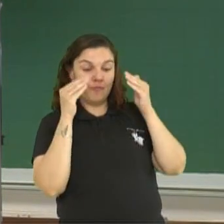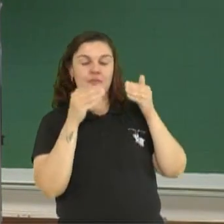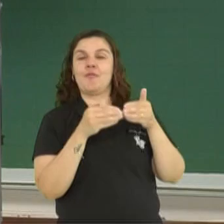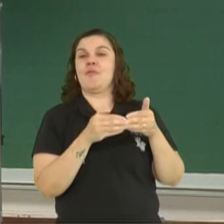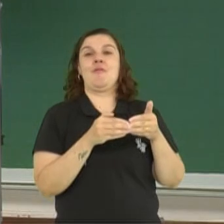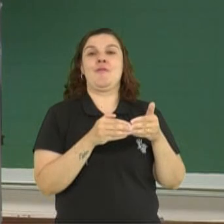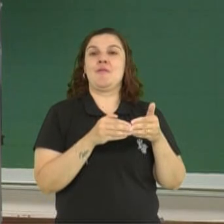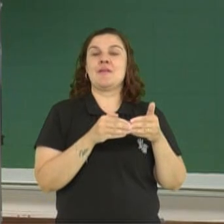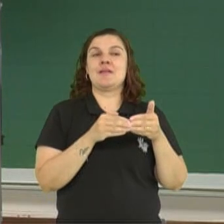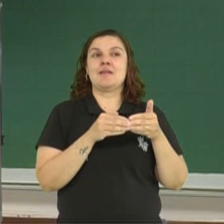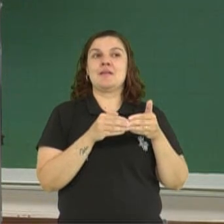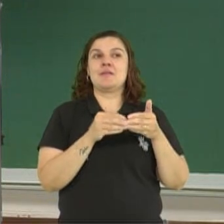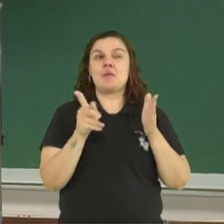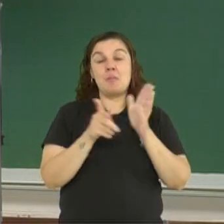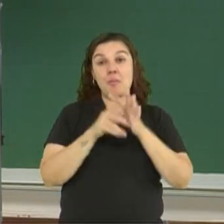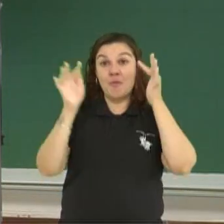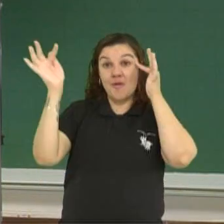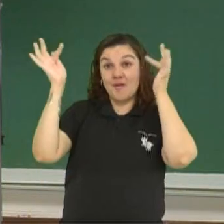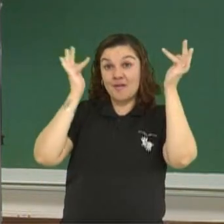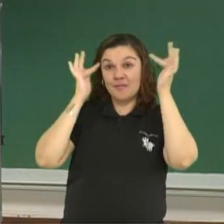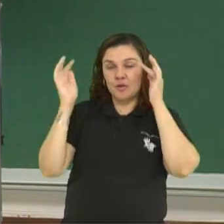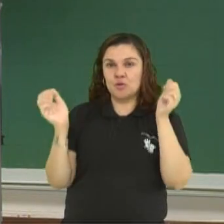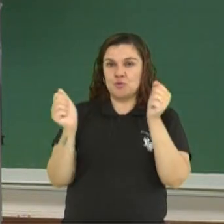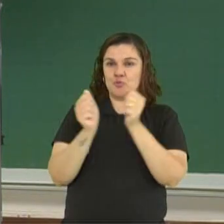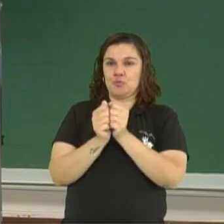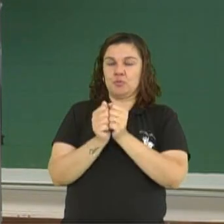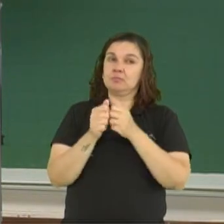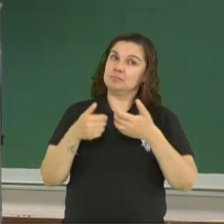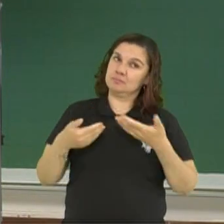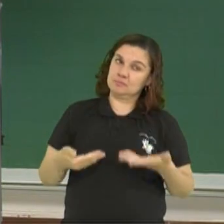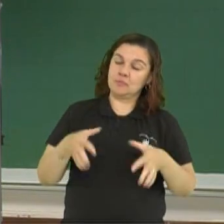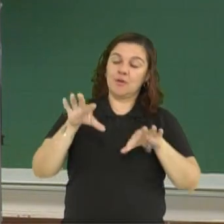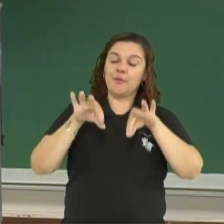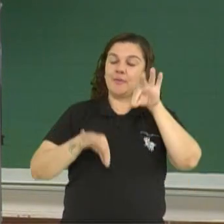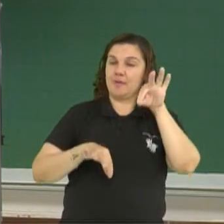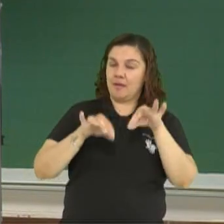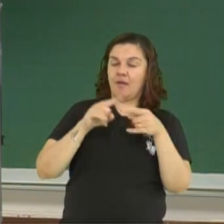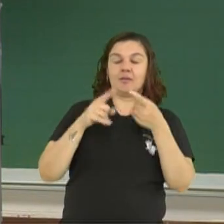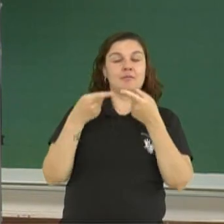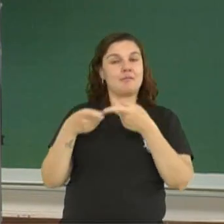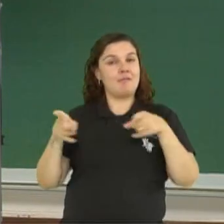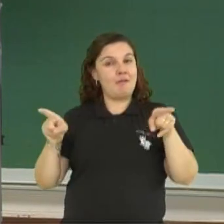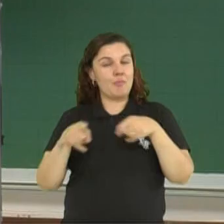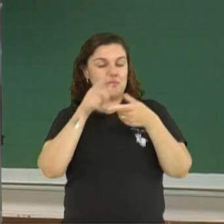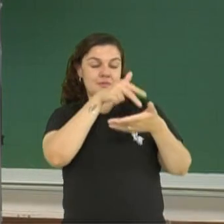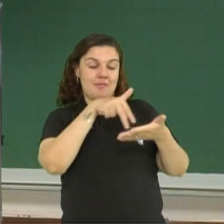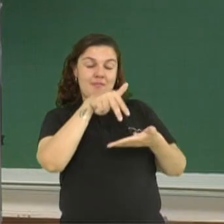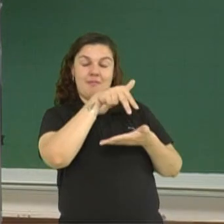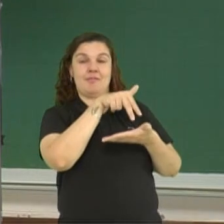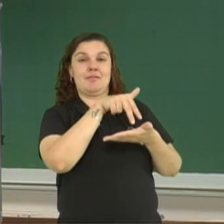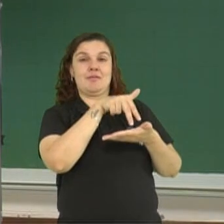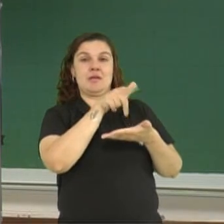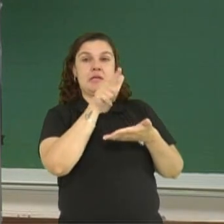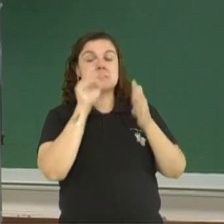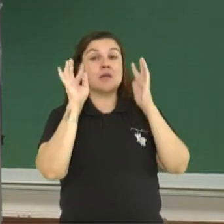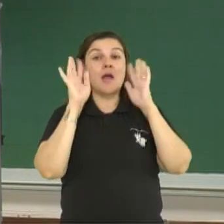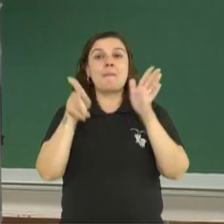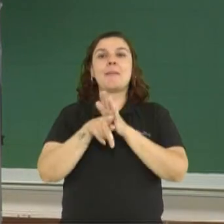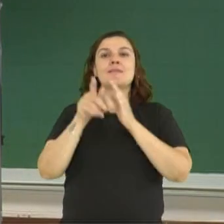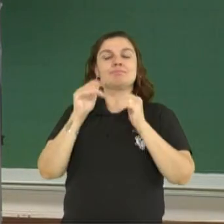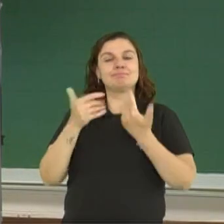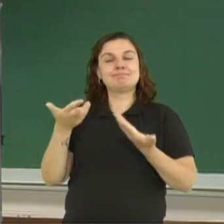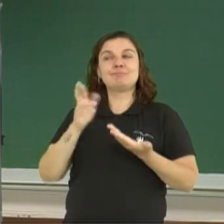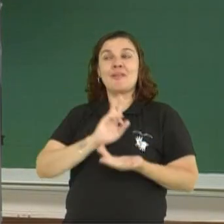direcionadas à questão da filosofia, enquanto o teatro, a música e a dança, elas eram muito ritualistas,